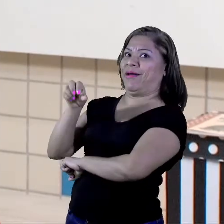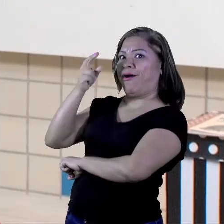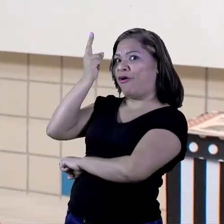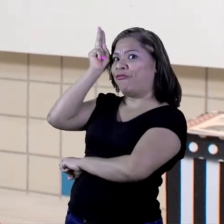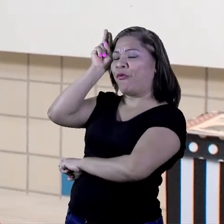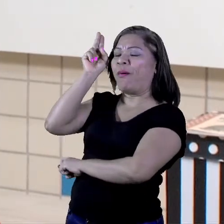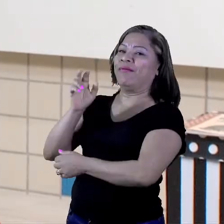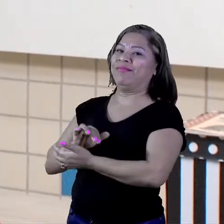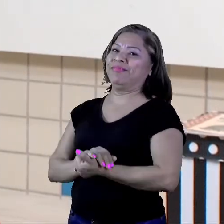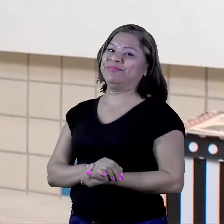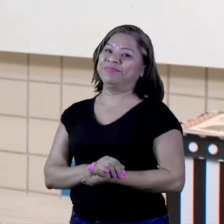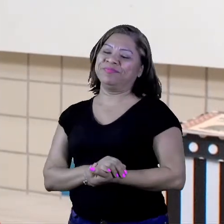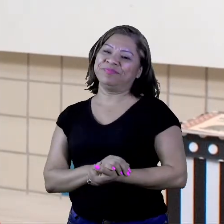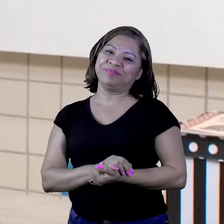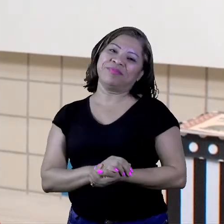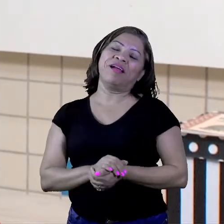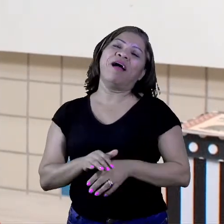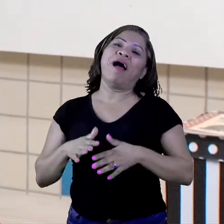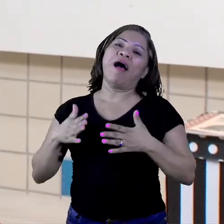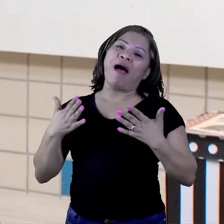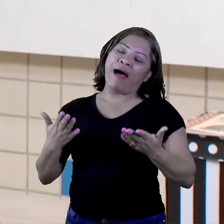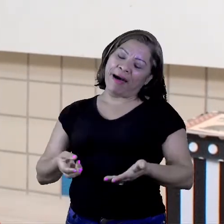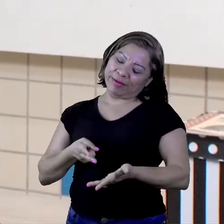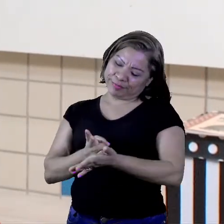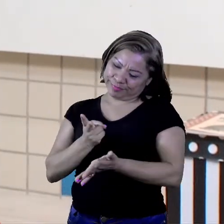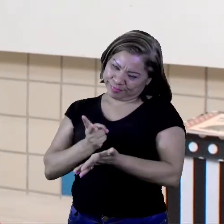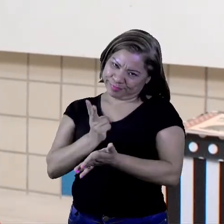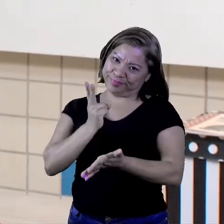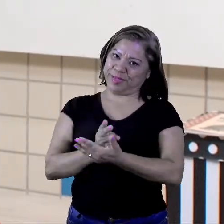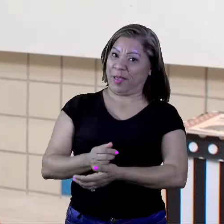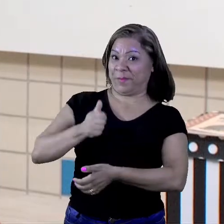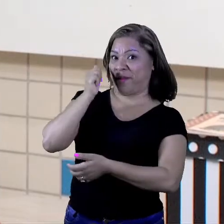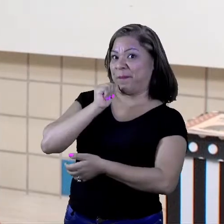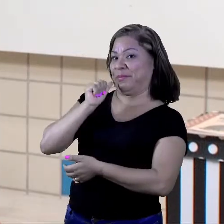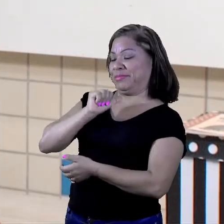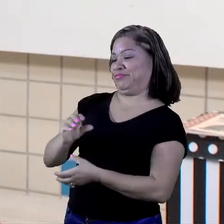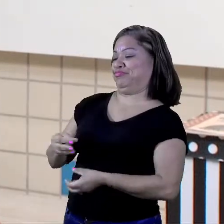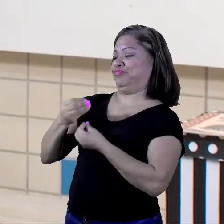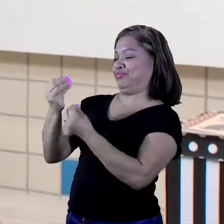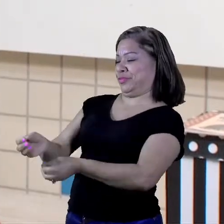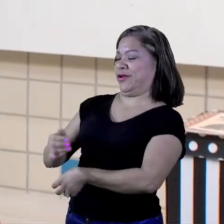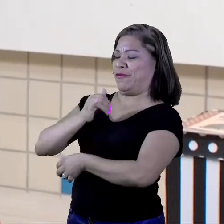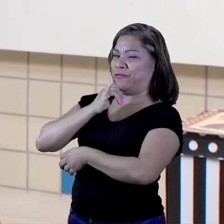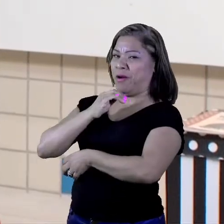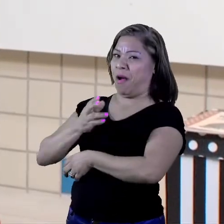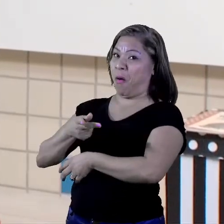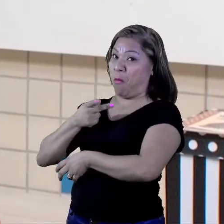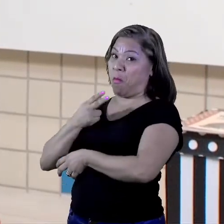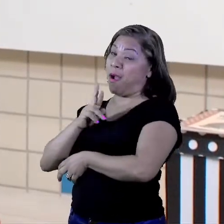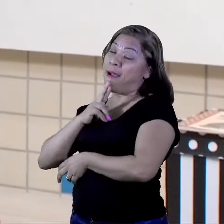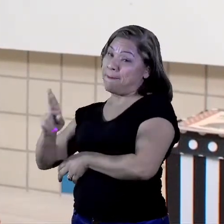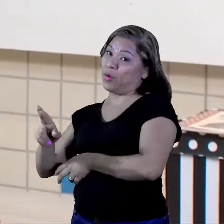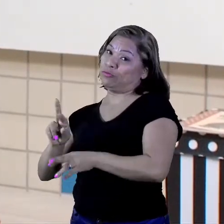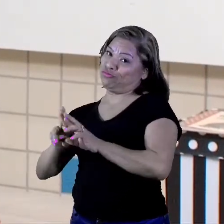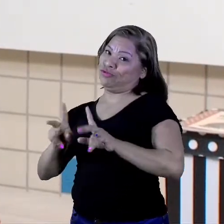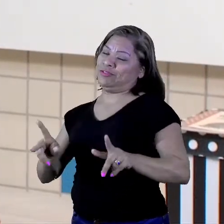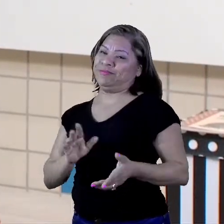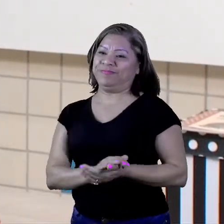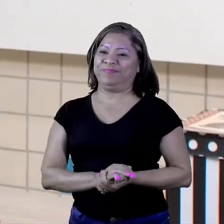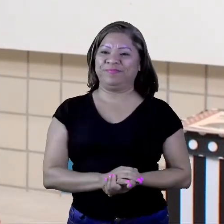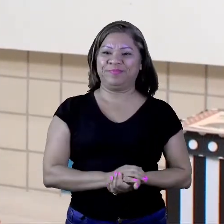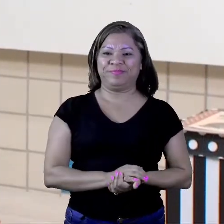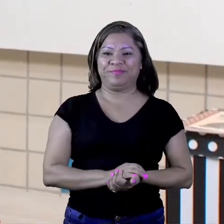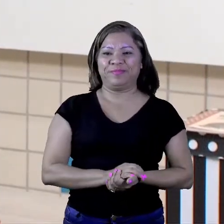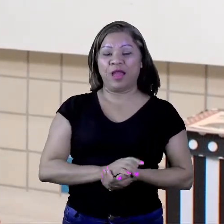toda vez que ele perguntava, a menina dava uma resposta diferente. Muito bem, vamos ver outra perguntinha? Vamos tentar entender o nosso